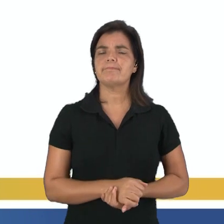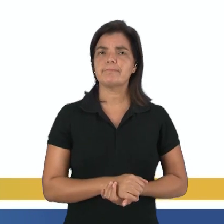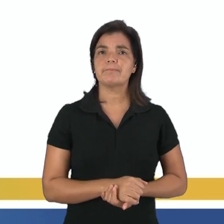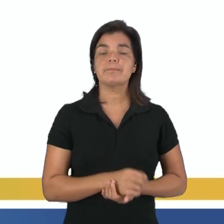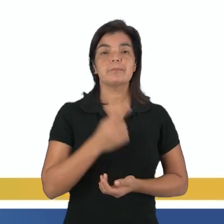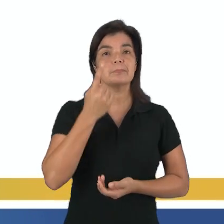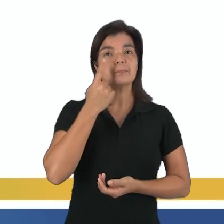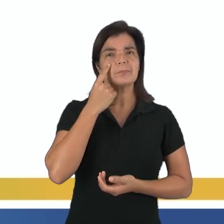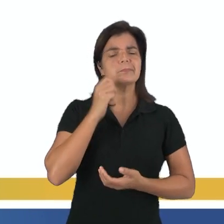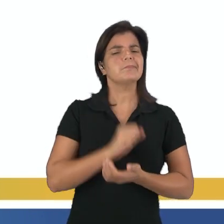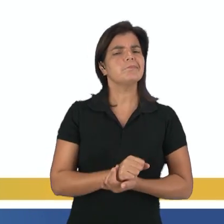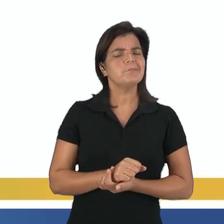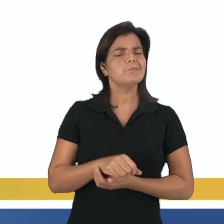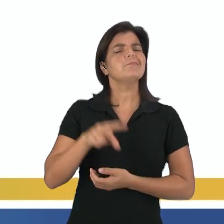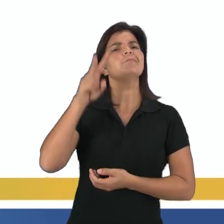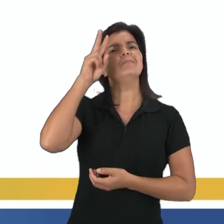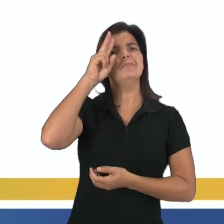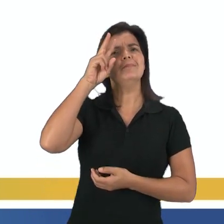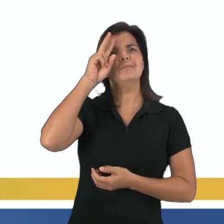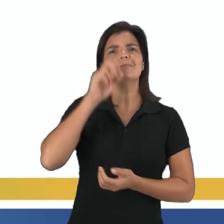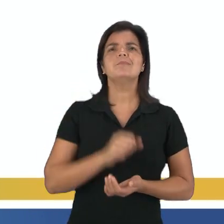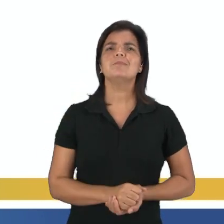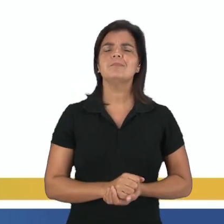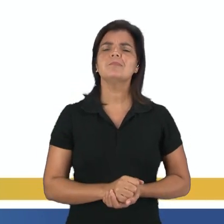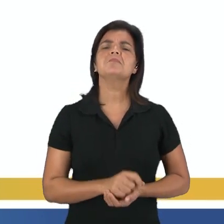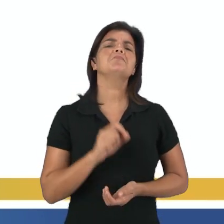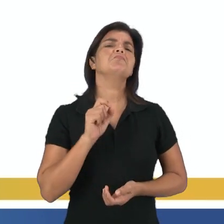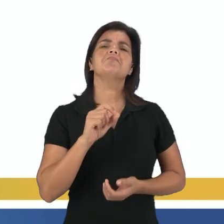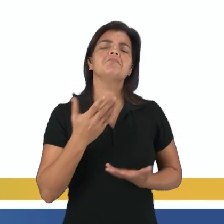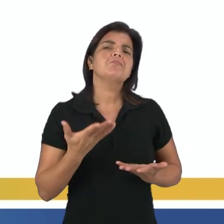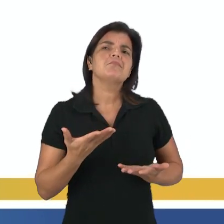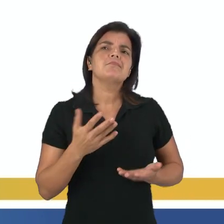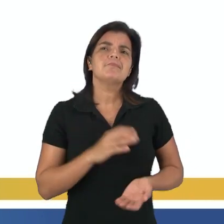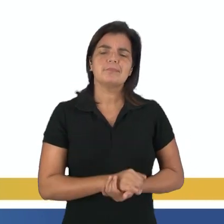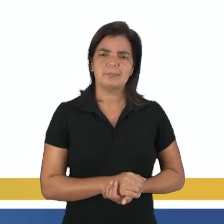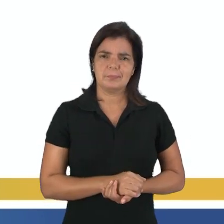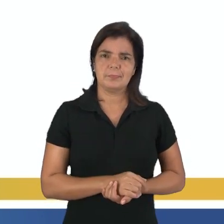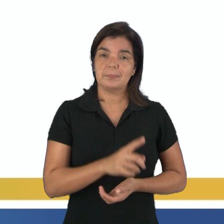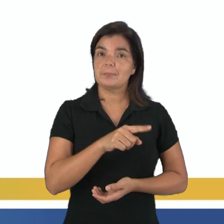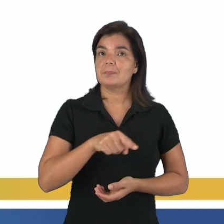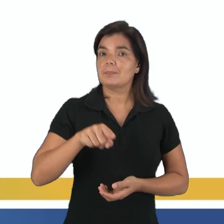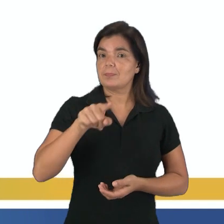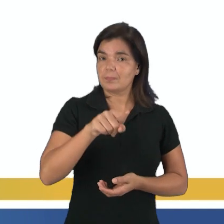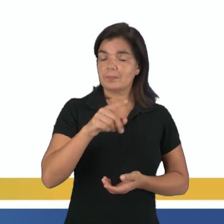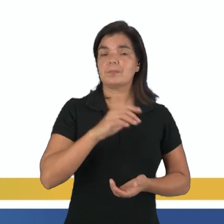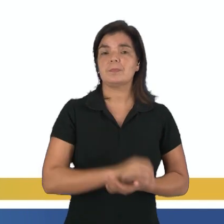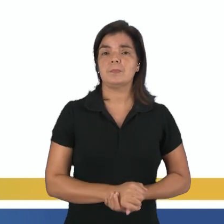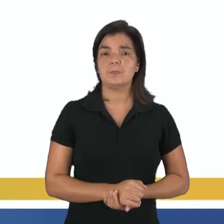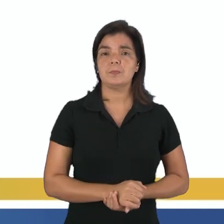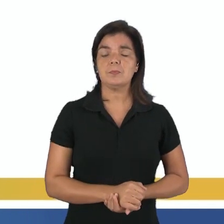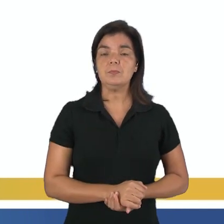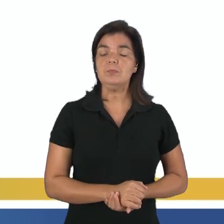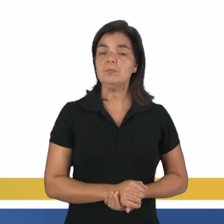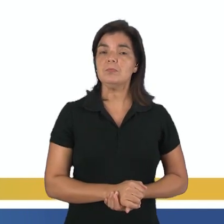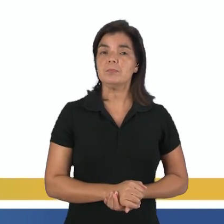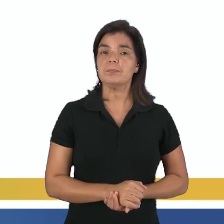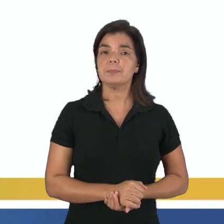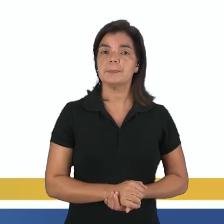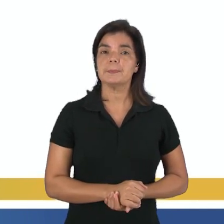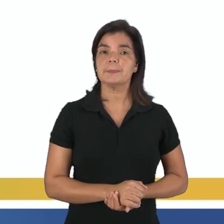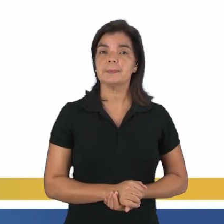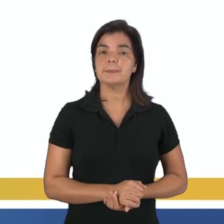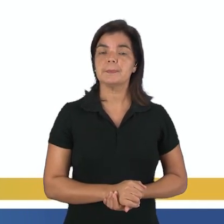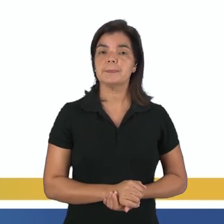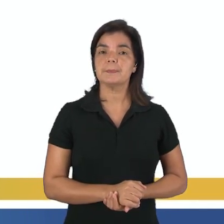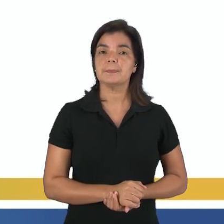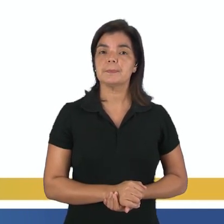Veja essa expressão, se bem que me lembro. O que essa expressão ela traz para você? O que ela te